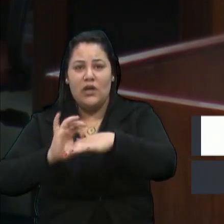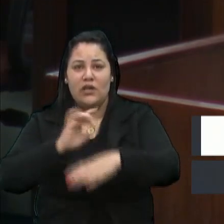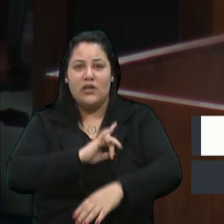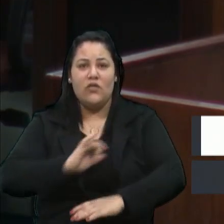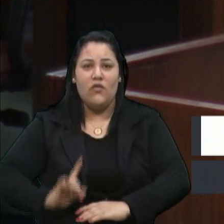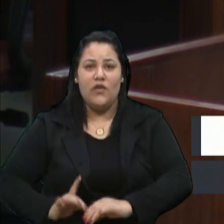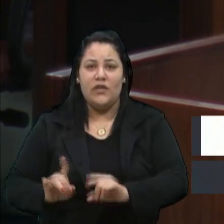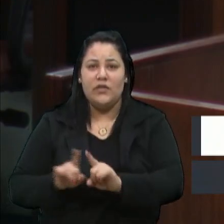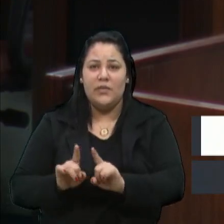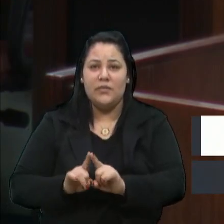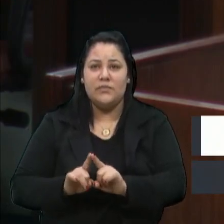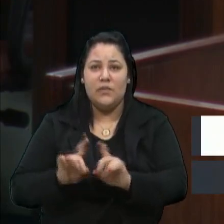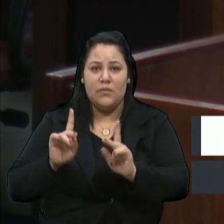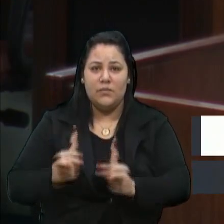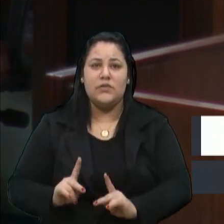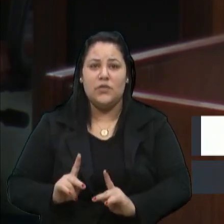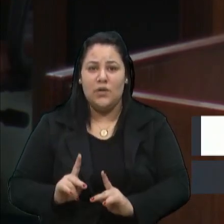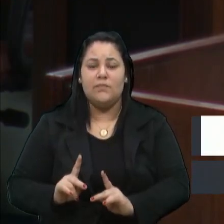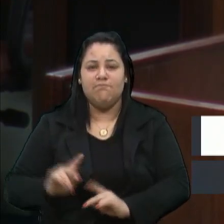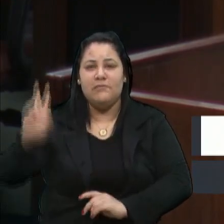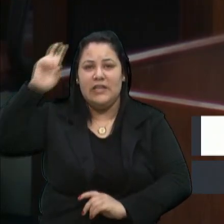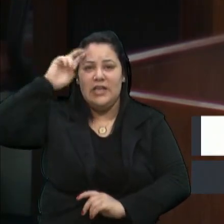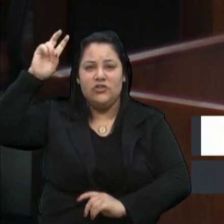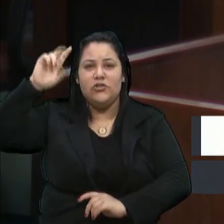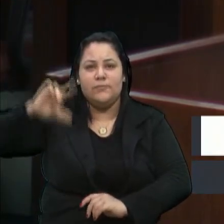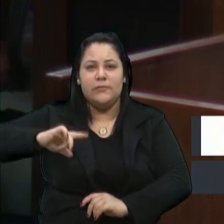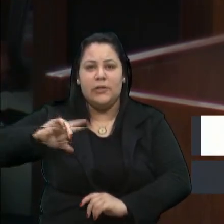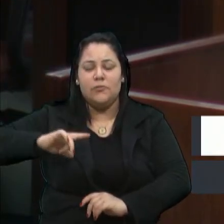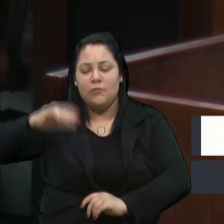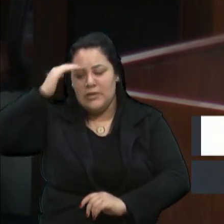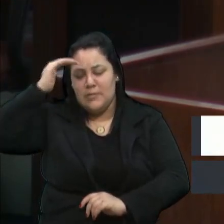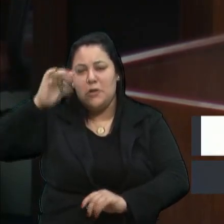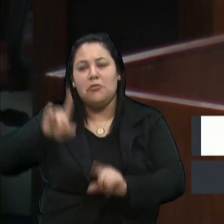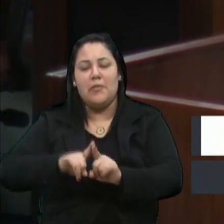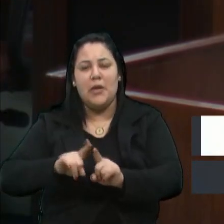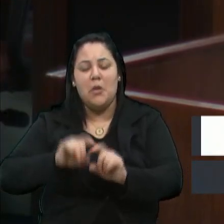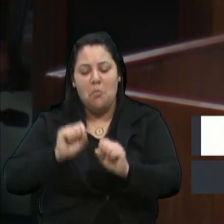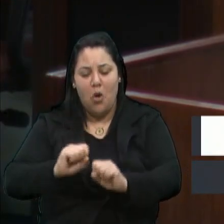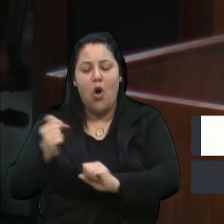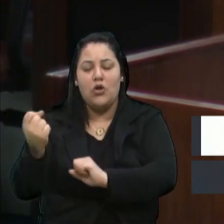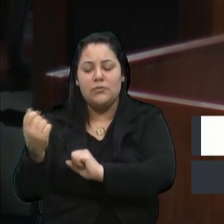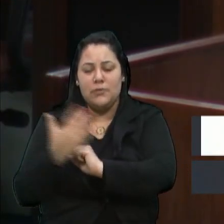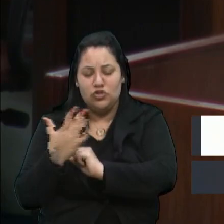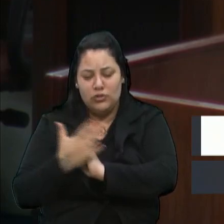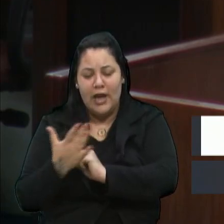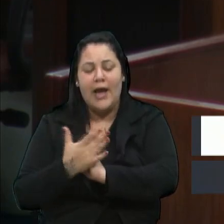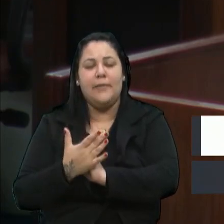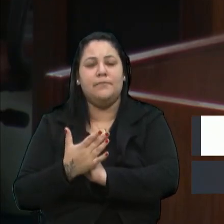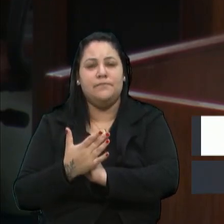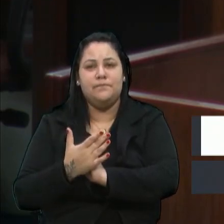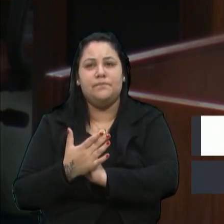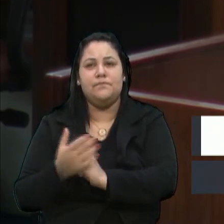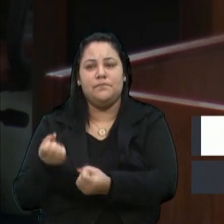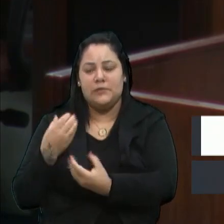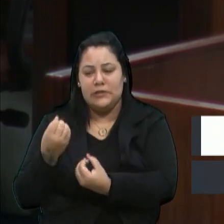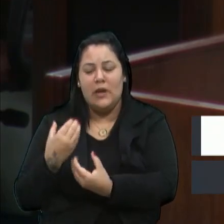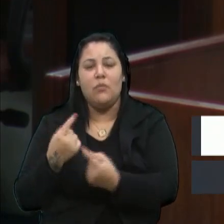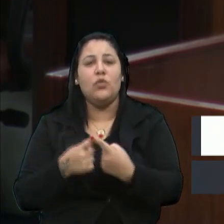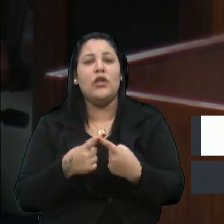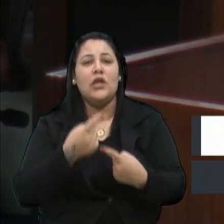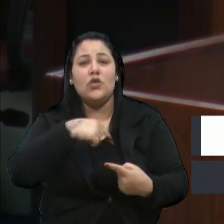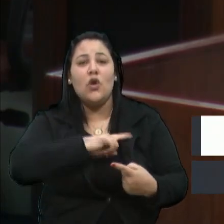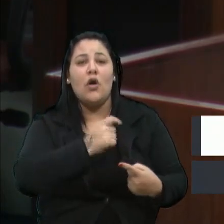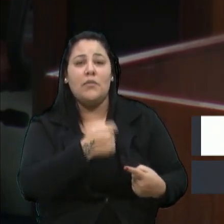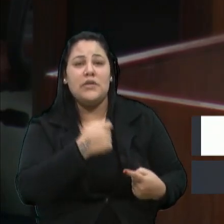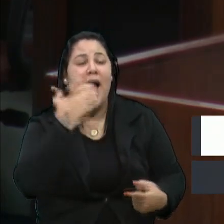pessoa Cult uma pessoa que tem o grande respeito que possa me ajudar me auxiliar porque nós precisamos